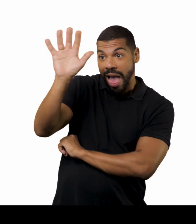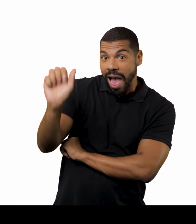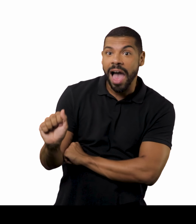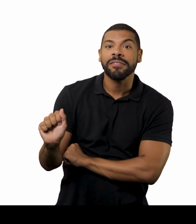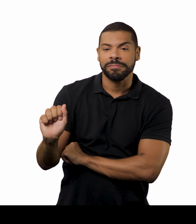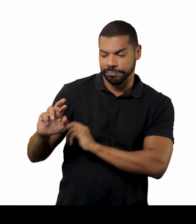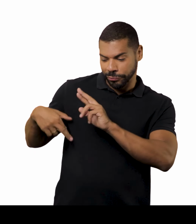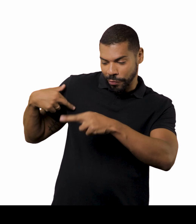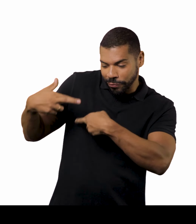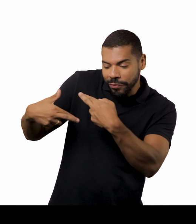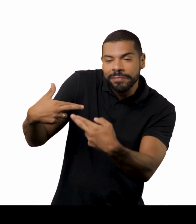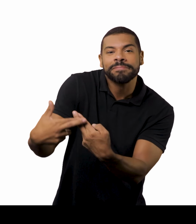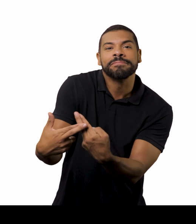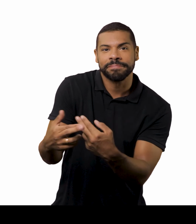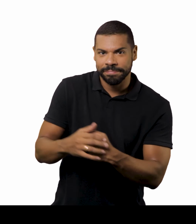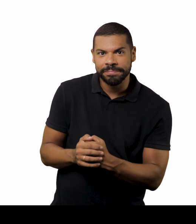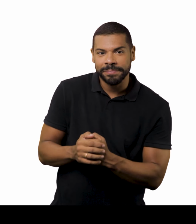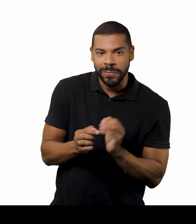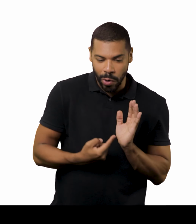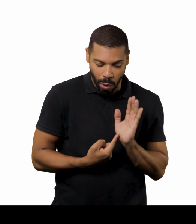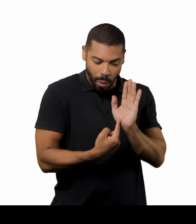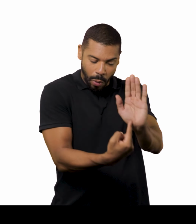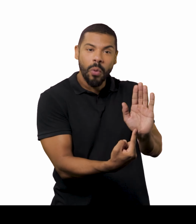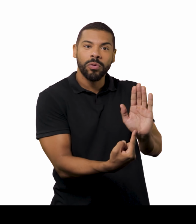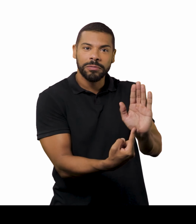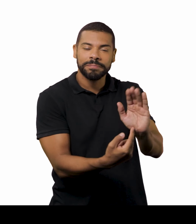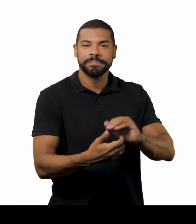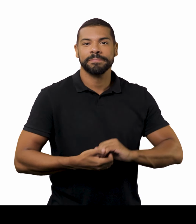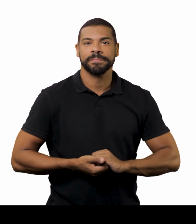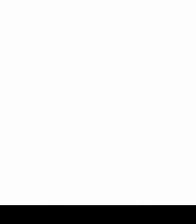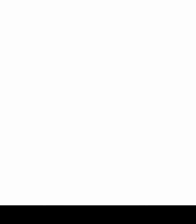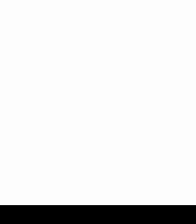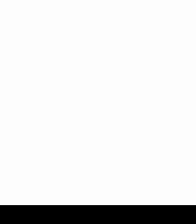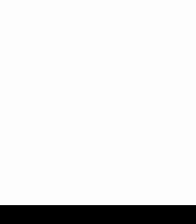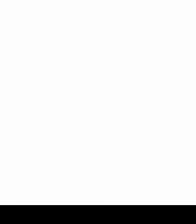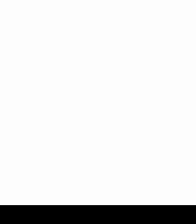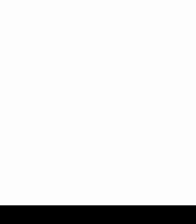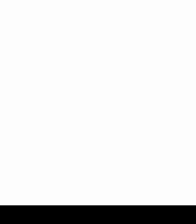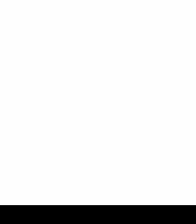da africanidade. Eu acho que os looks representam um pouco isso.